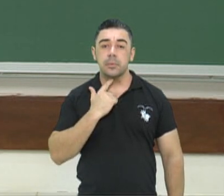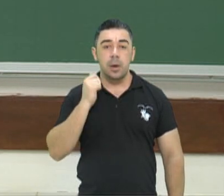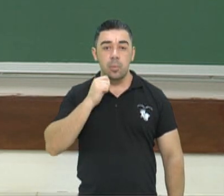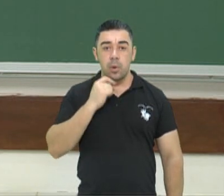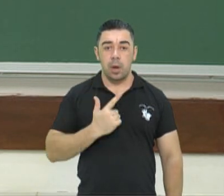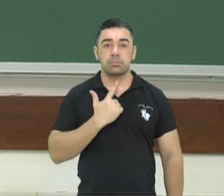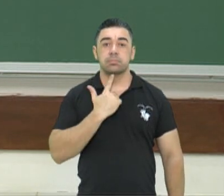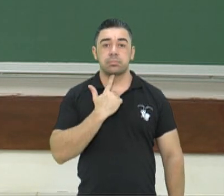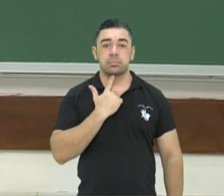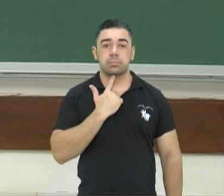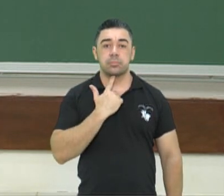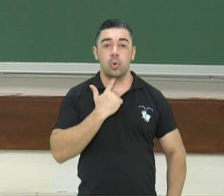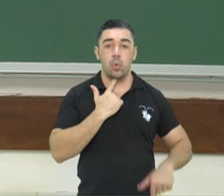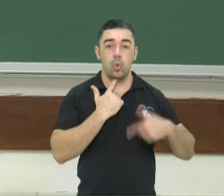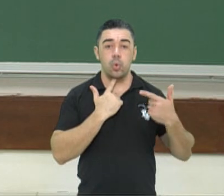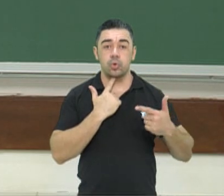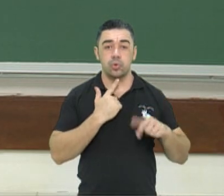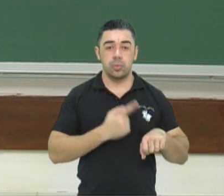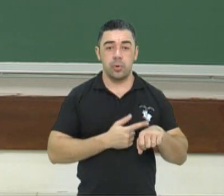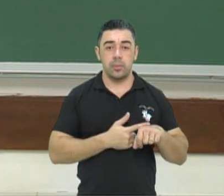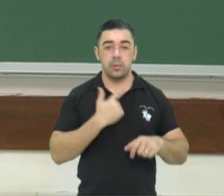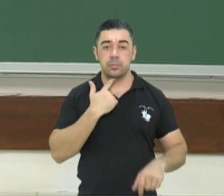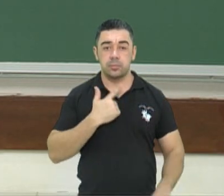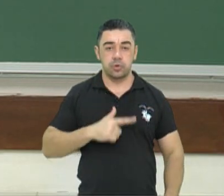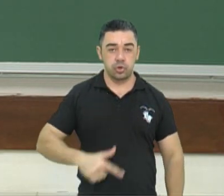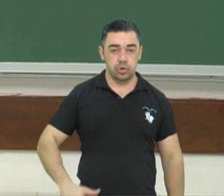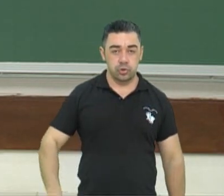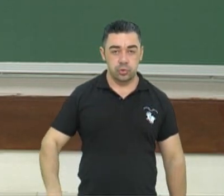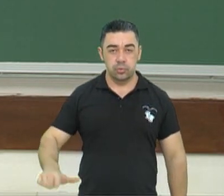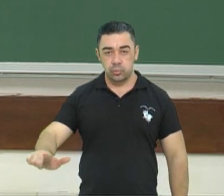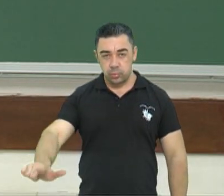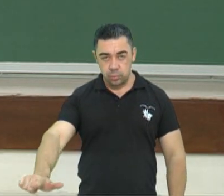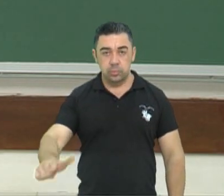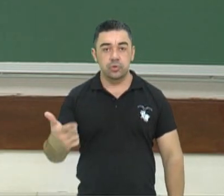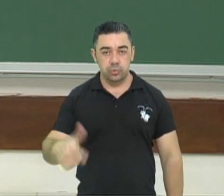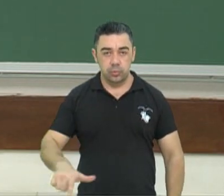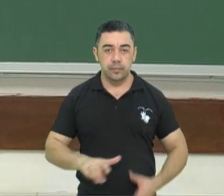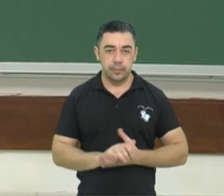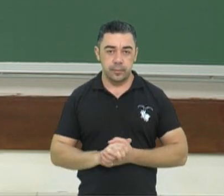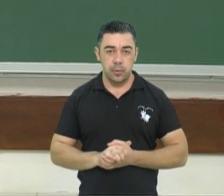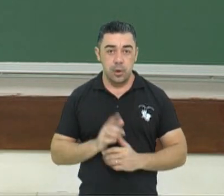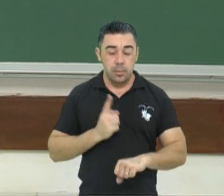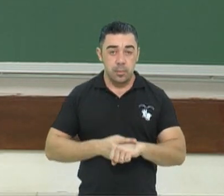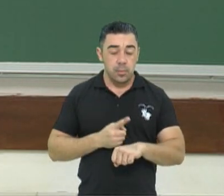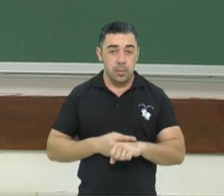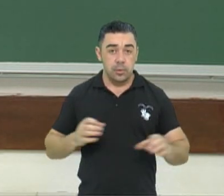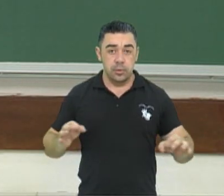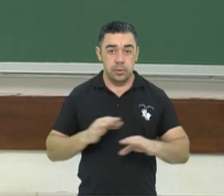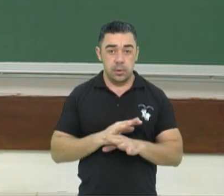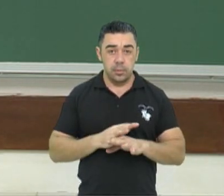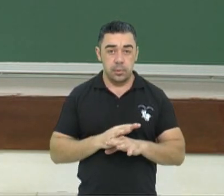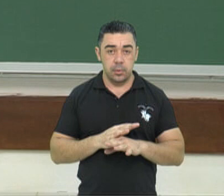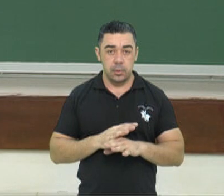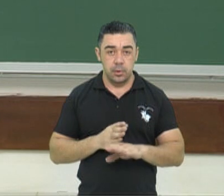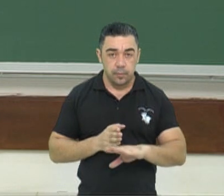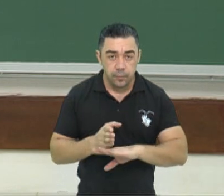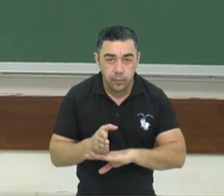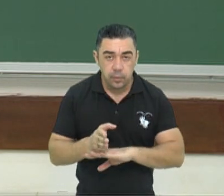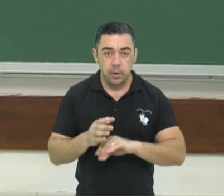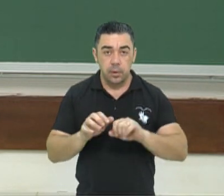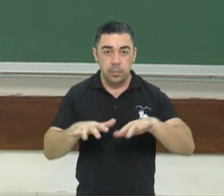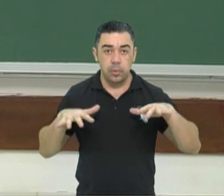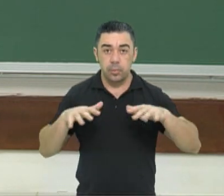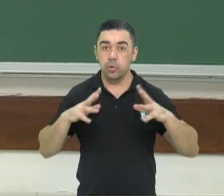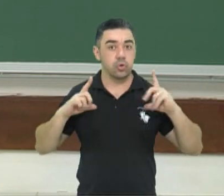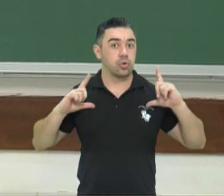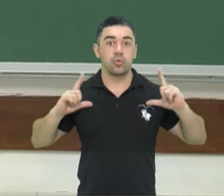a arma apontada. No outro momento, uma outra pessoa pegou essa arma e tirou a arma e colocou na mesa novamente. Quando terminou a performance, ela saiu em direção ao público, todo mundo fugiu